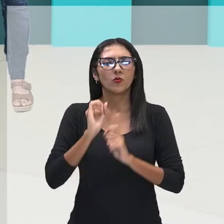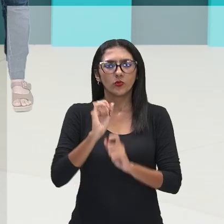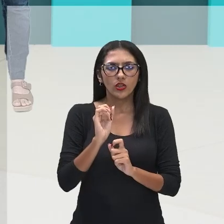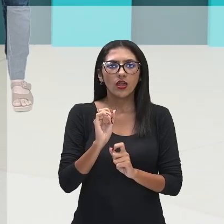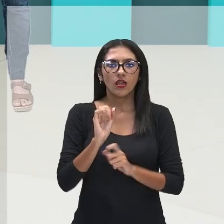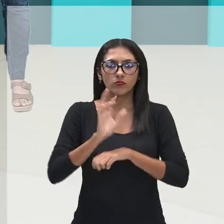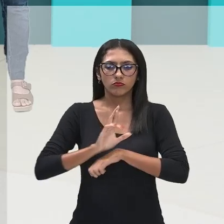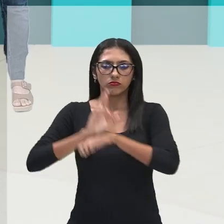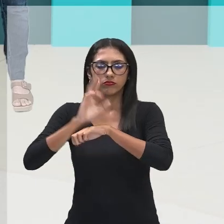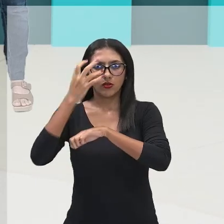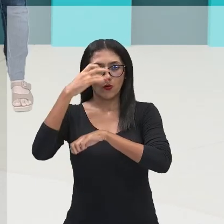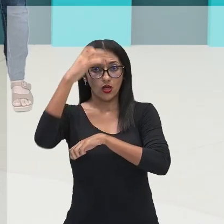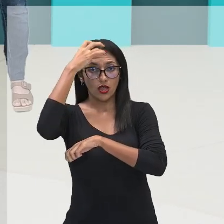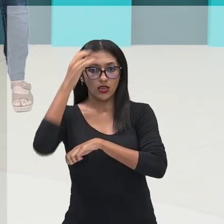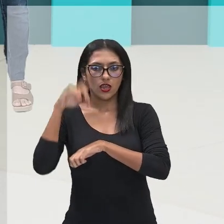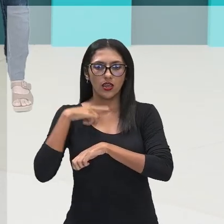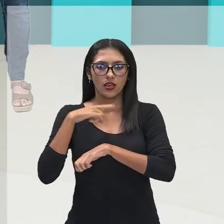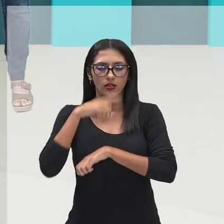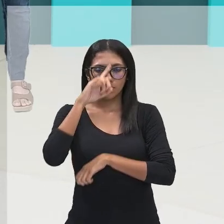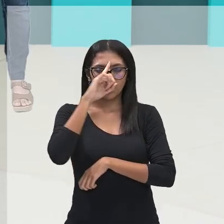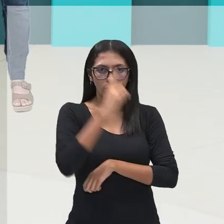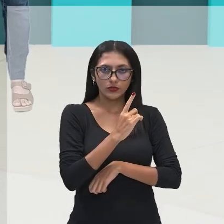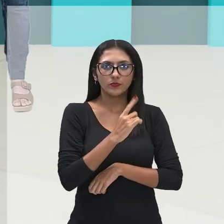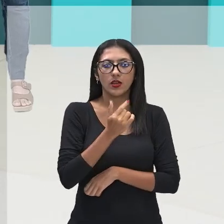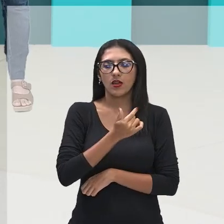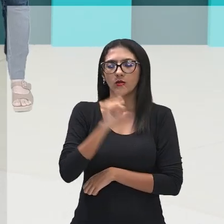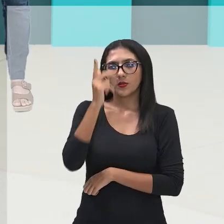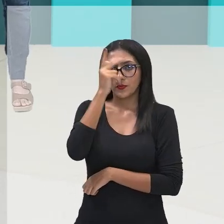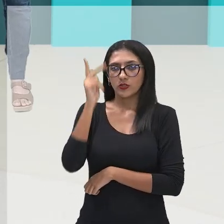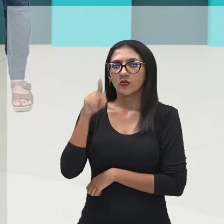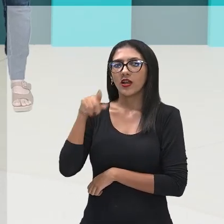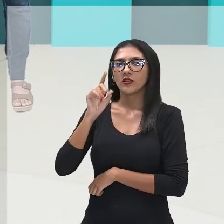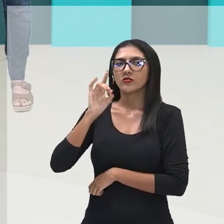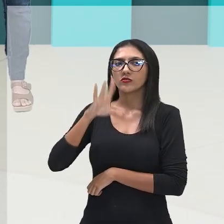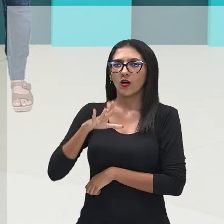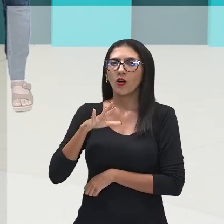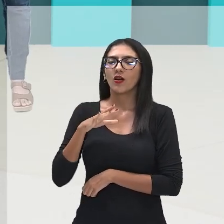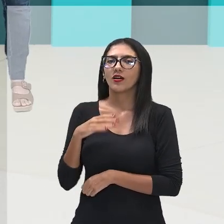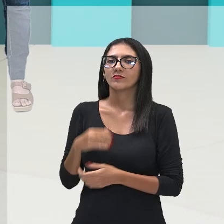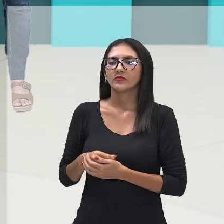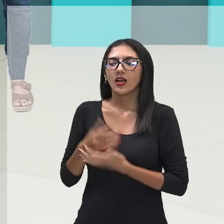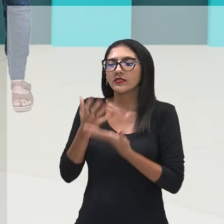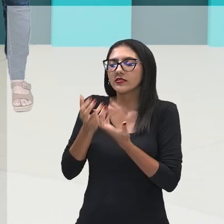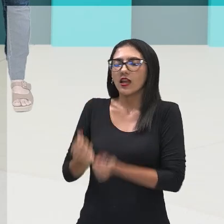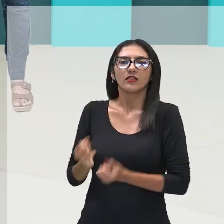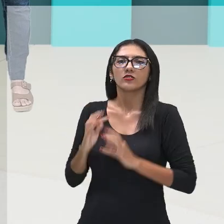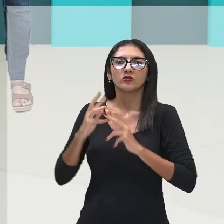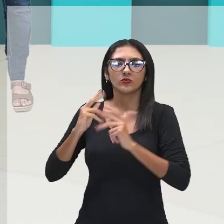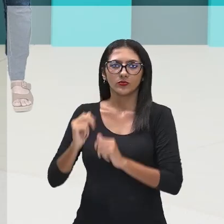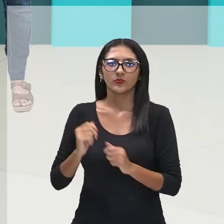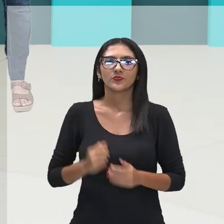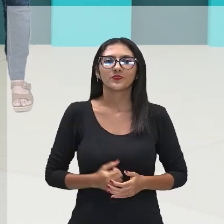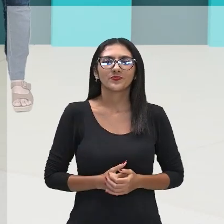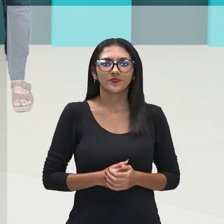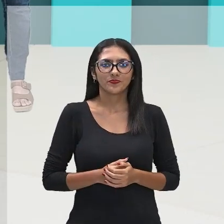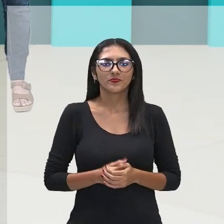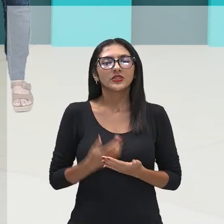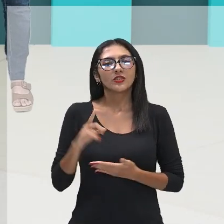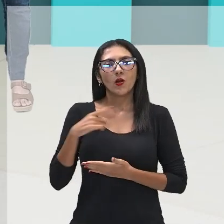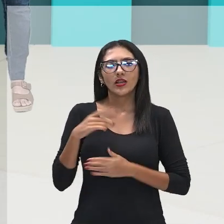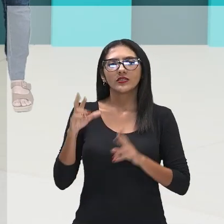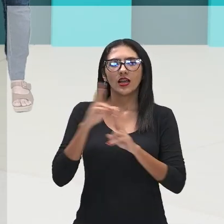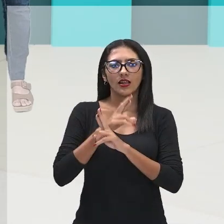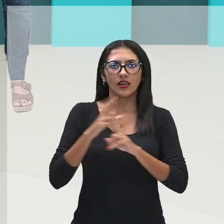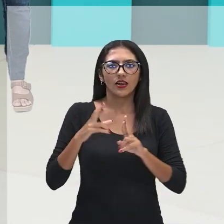comandar toda a história e quando eu tenho um súdito, ele vai obedecer à ordem dada pelo rei. Então, essa relação presente